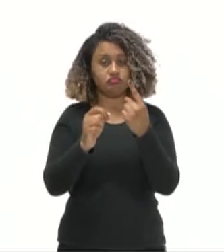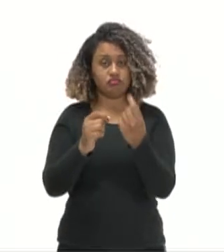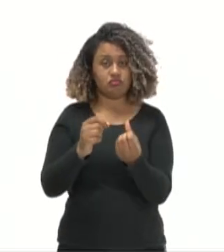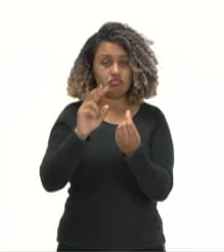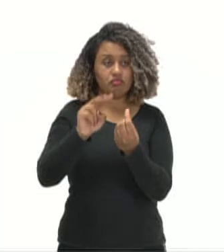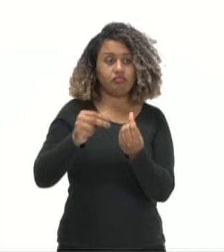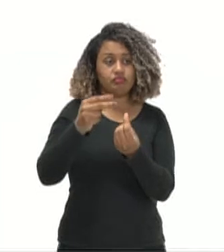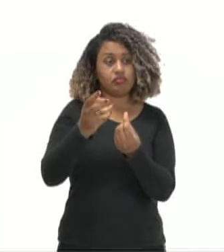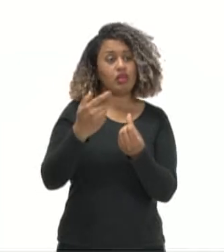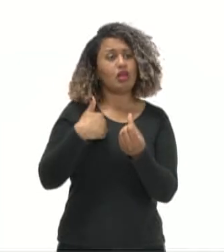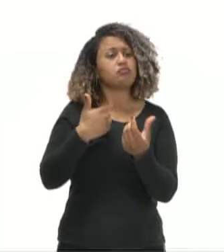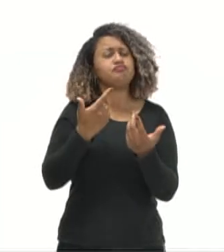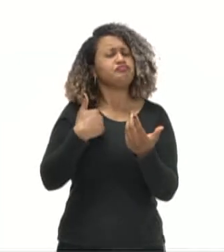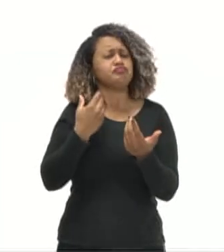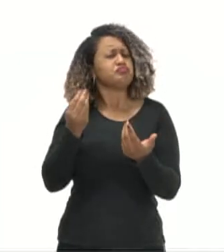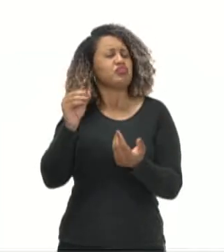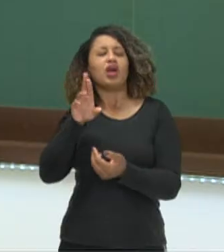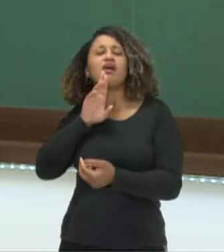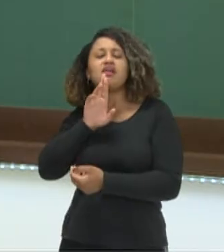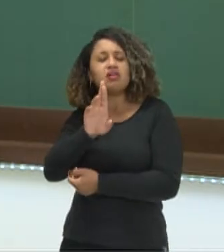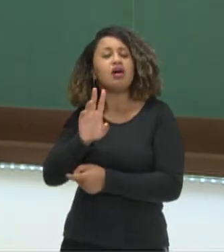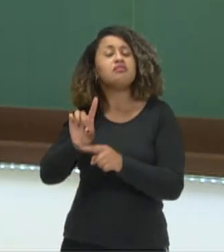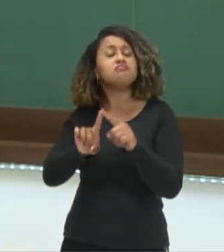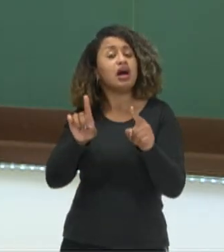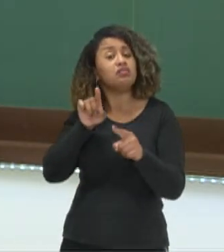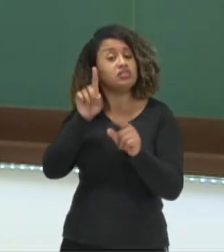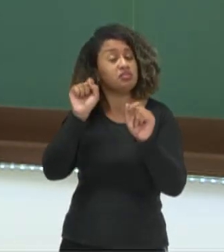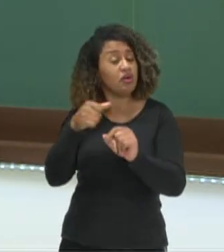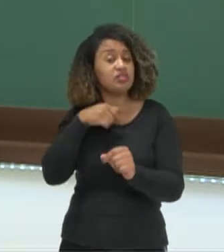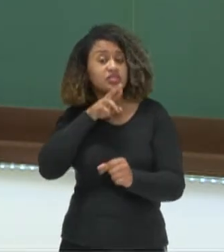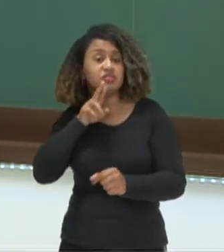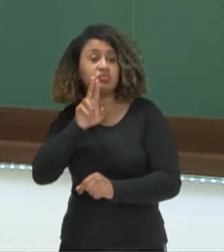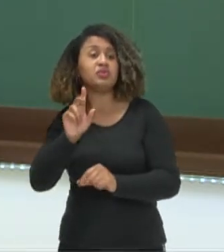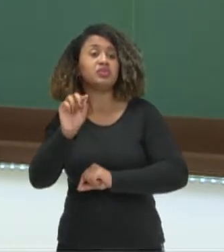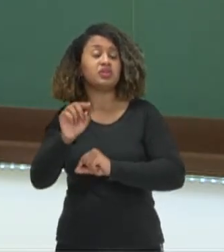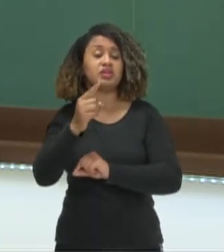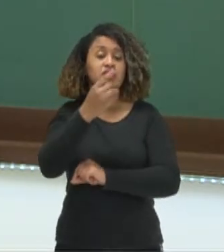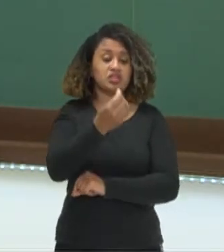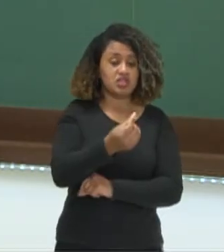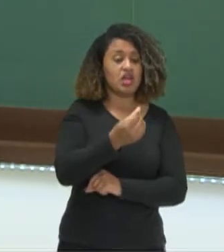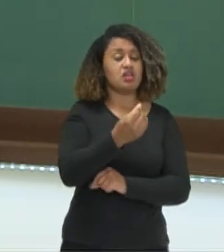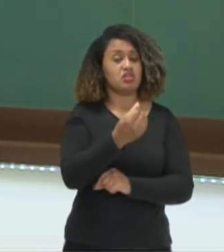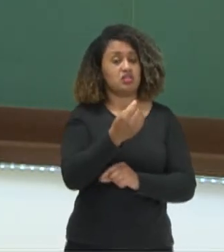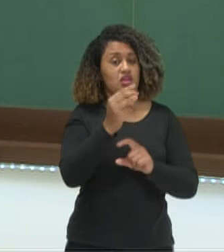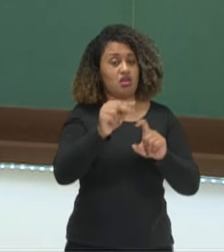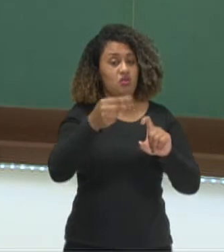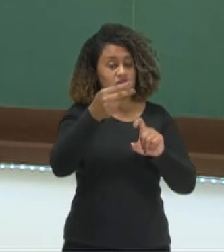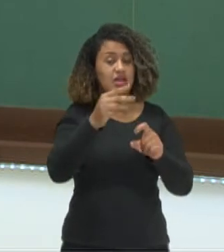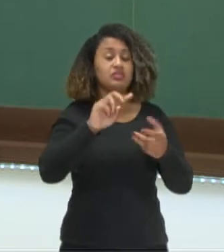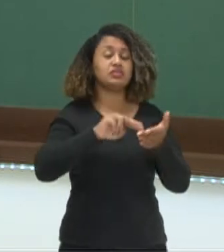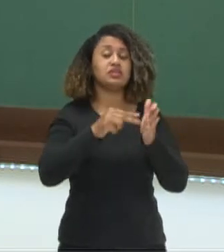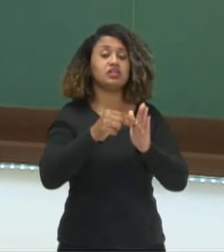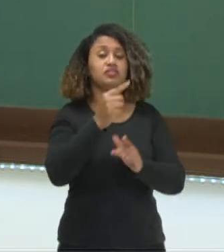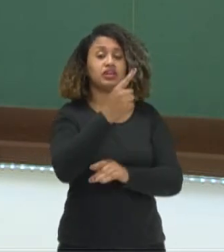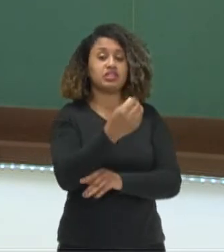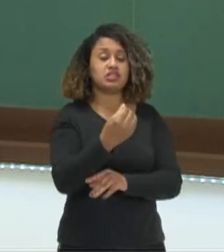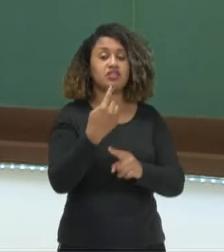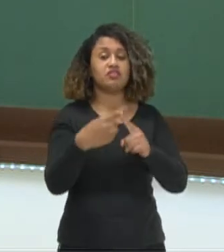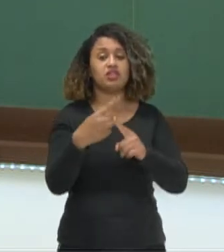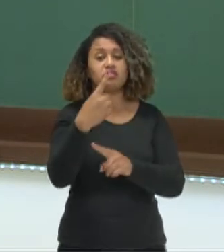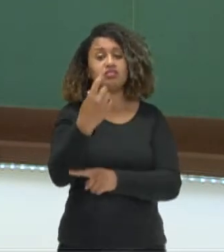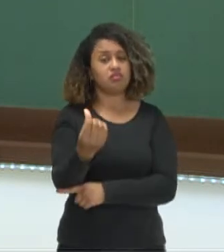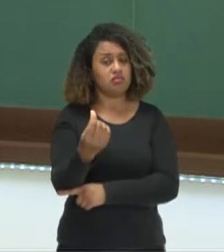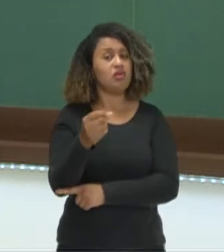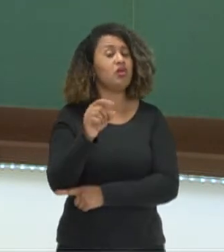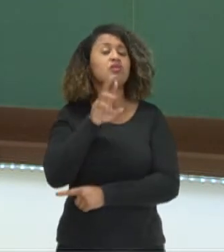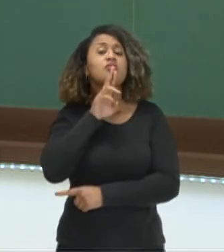potência. Pessoal, eu não resolvi, mas você pode resolver. 16 ao quadrado é 16 vezes 16,